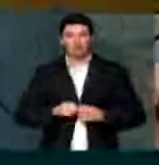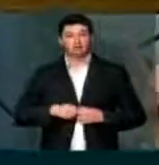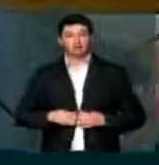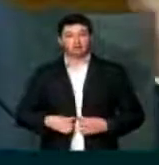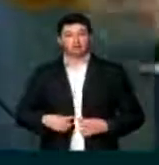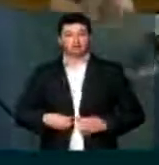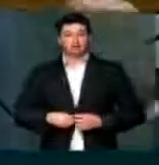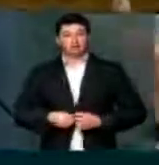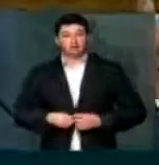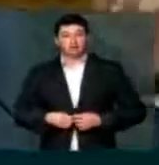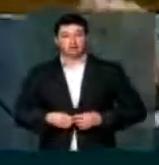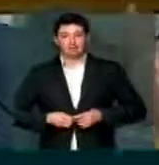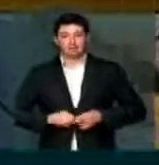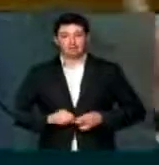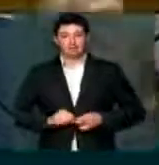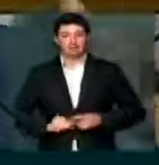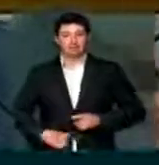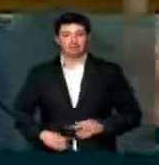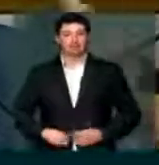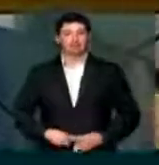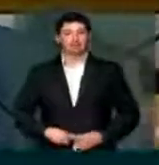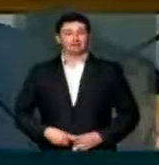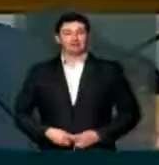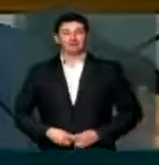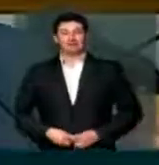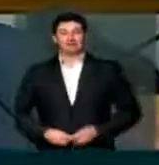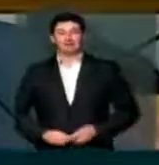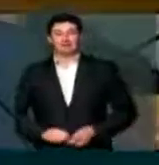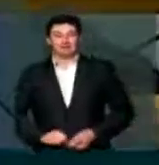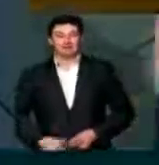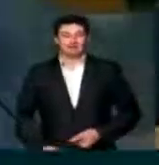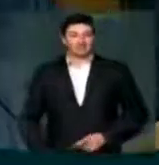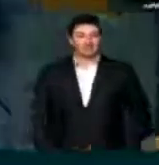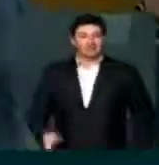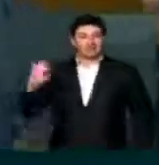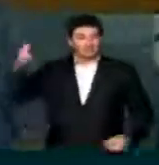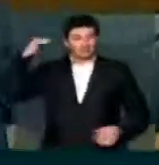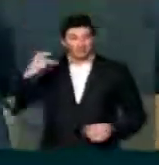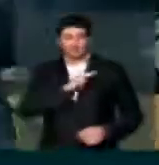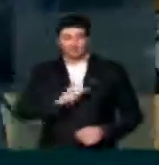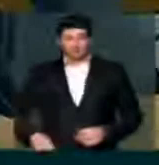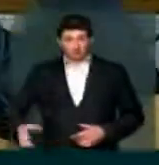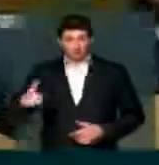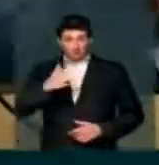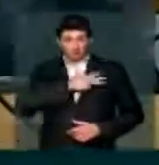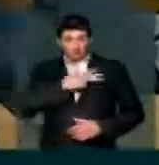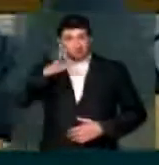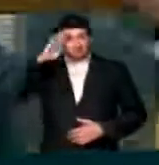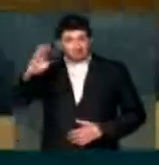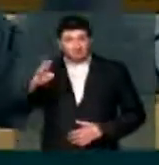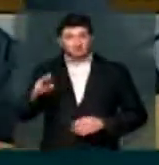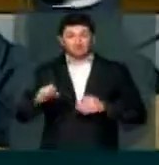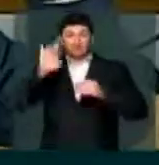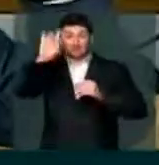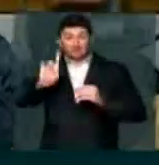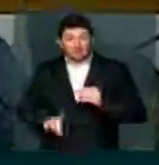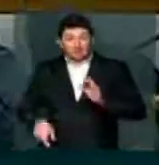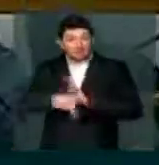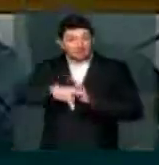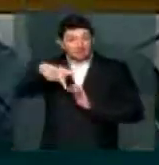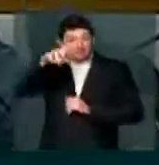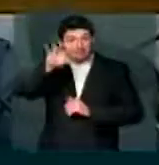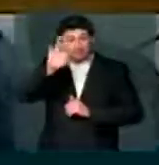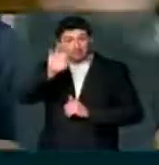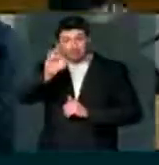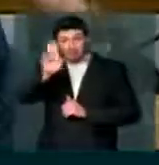nomeação do primeiro governo do presidente Lula, ainda mais na diretoria de abastecimento da